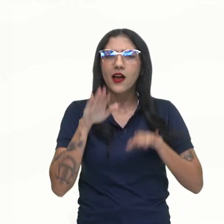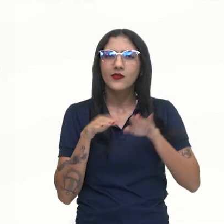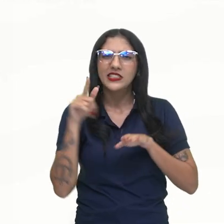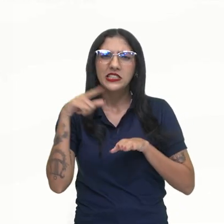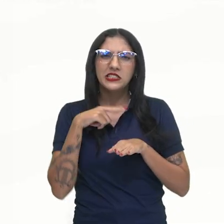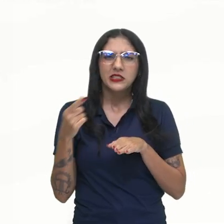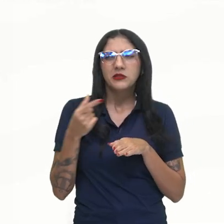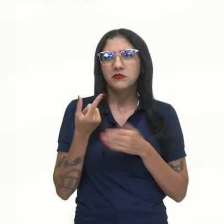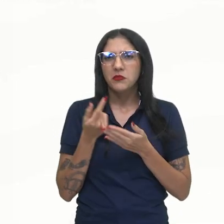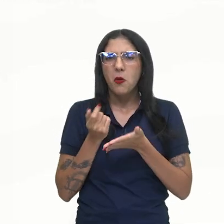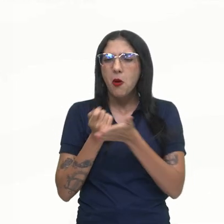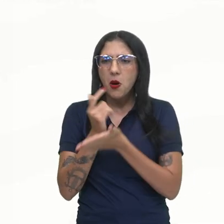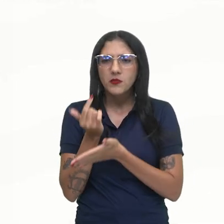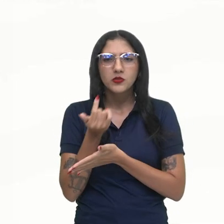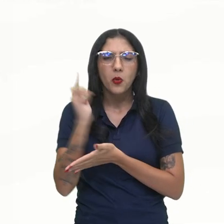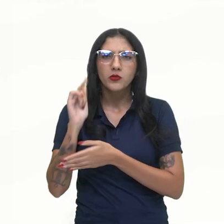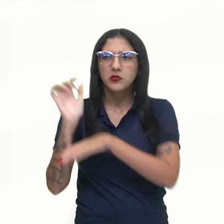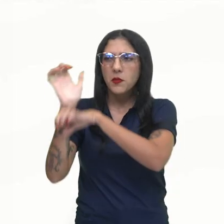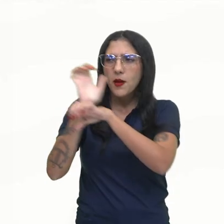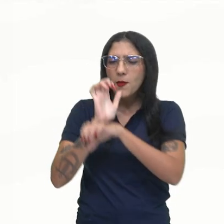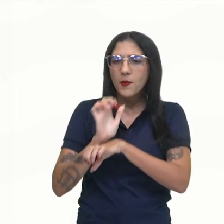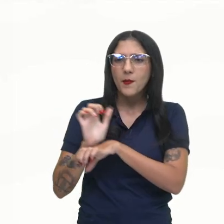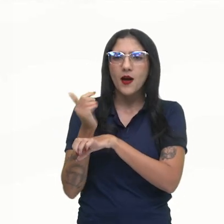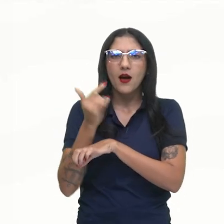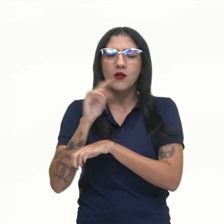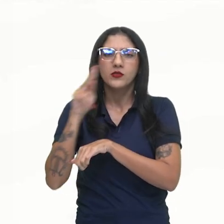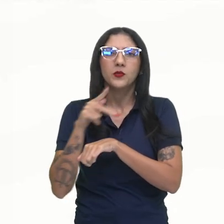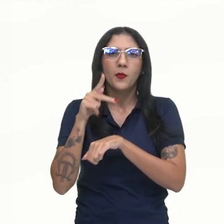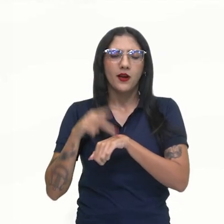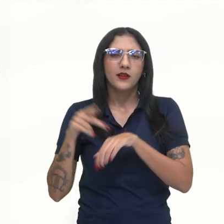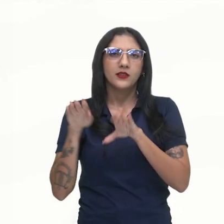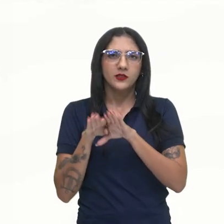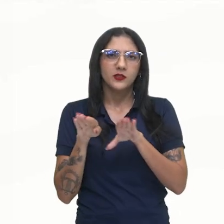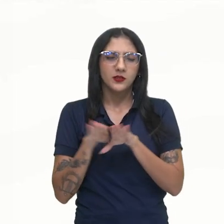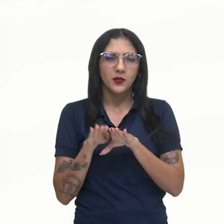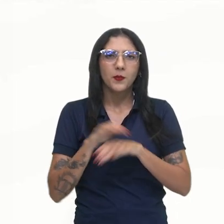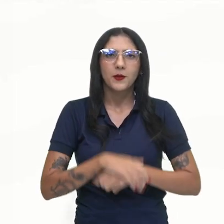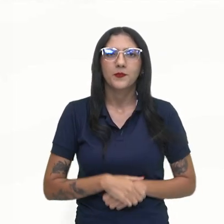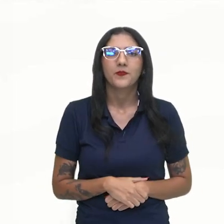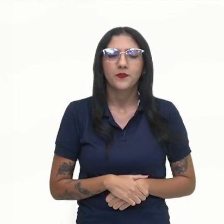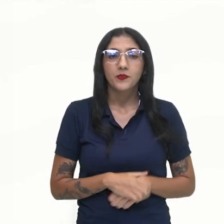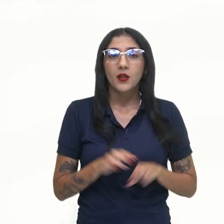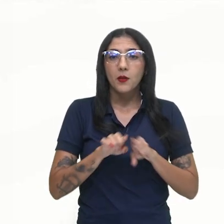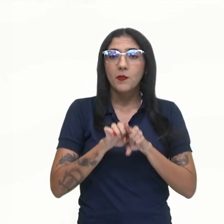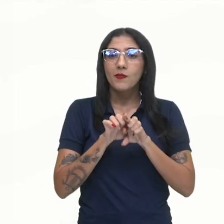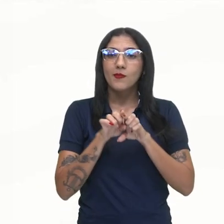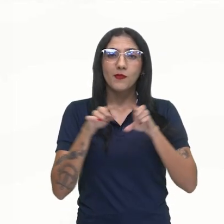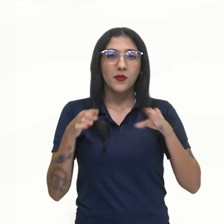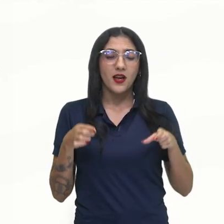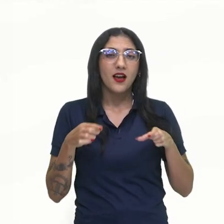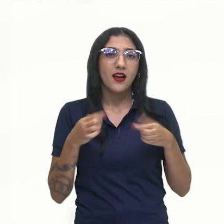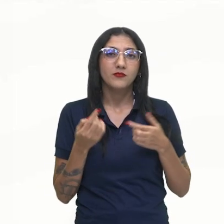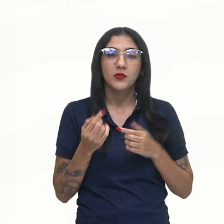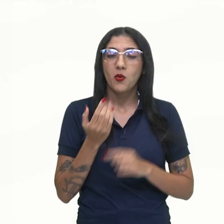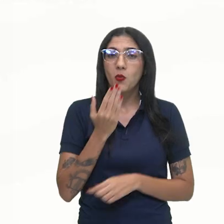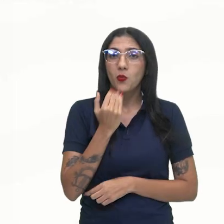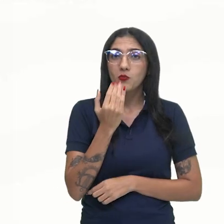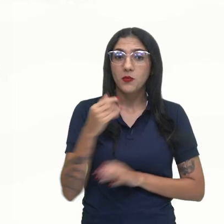lugares, importam de outros estados, importam de outros países, ok? Já a